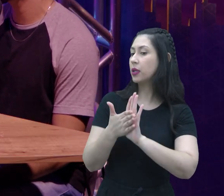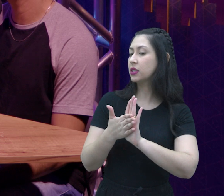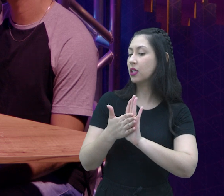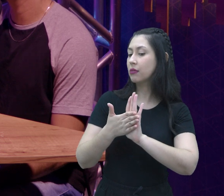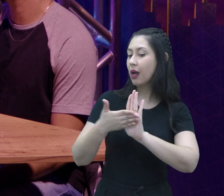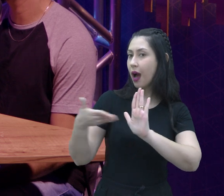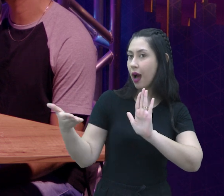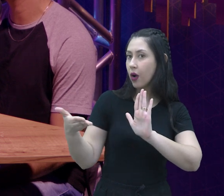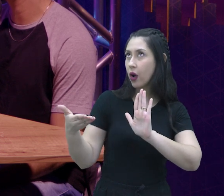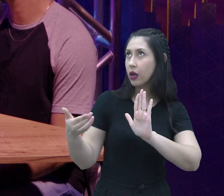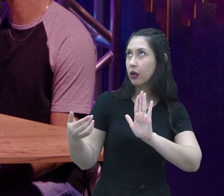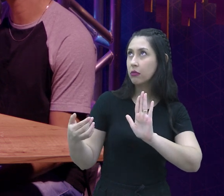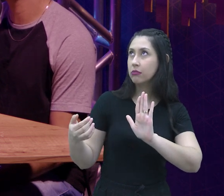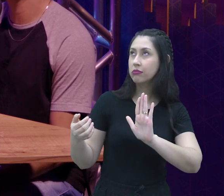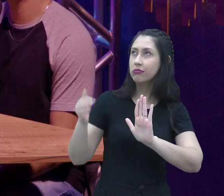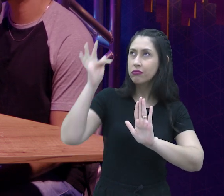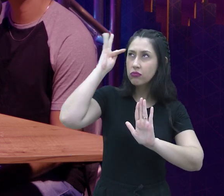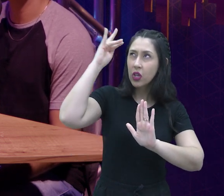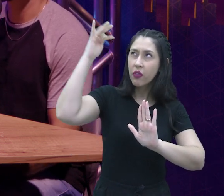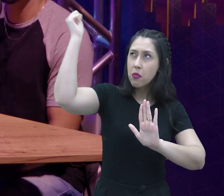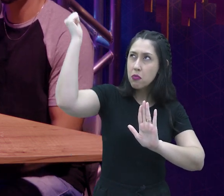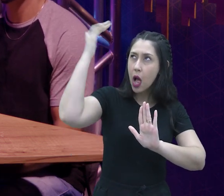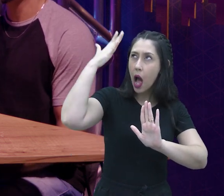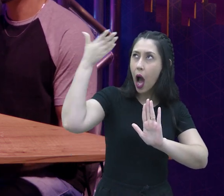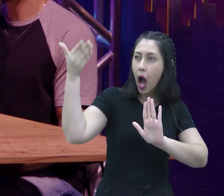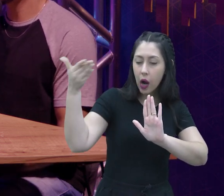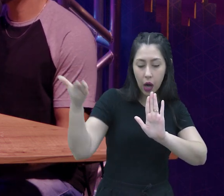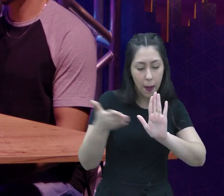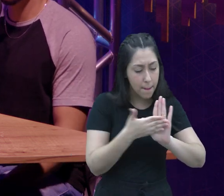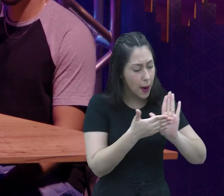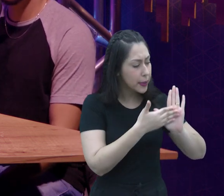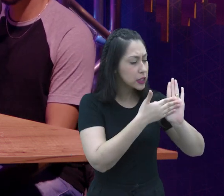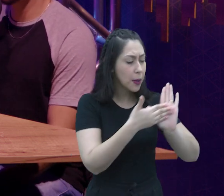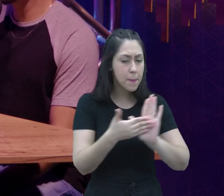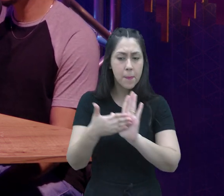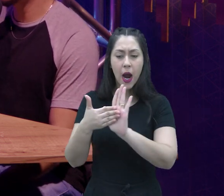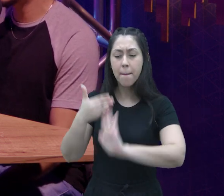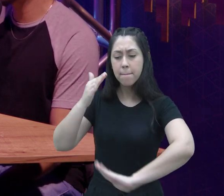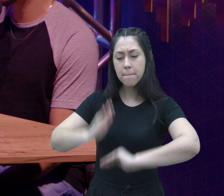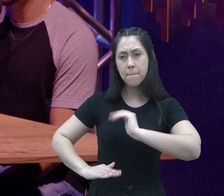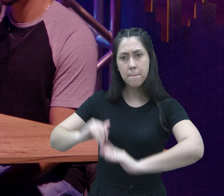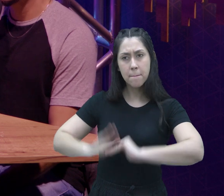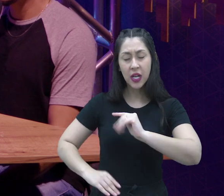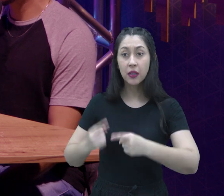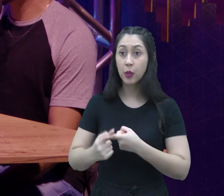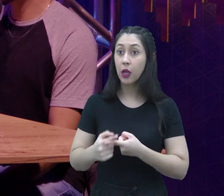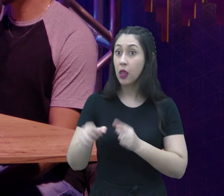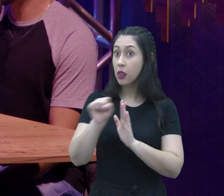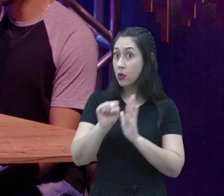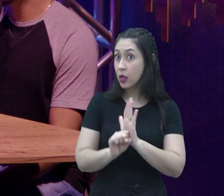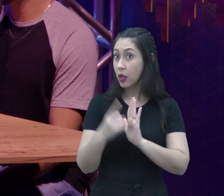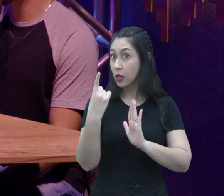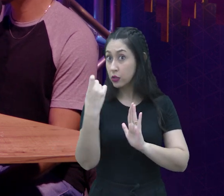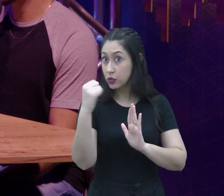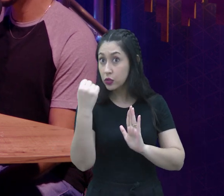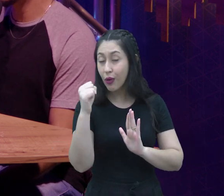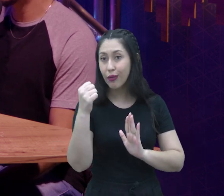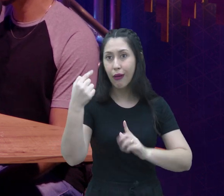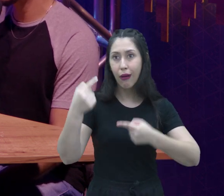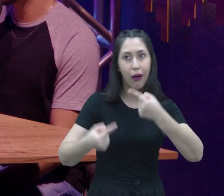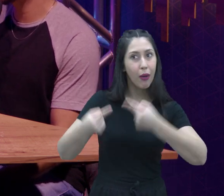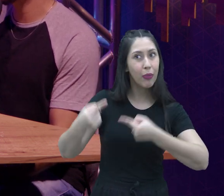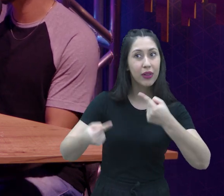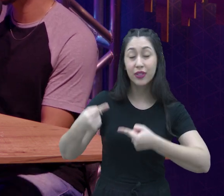em prática, porque Exato. Pensando no iluminismo, era lá no século XVIII, é uma época que a política